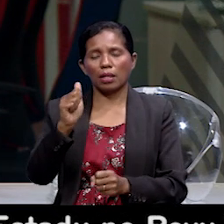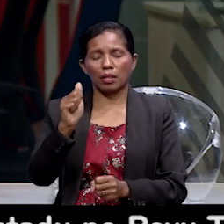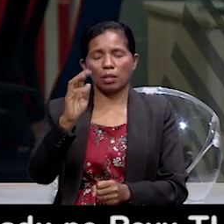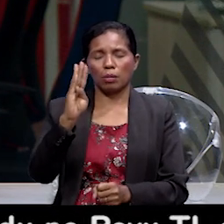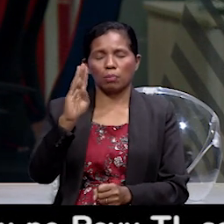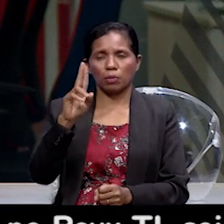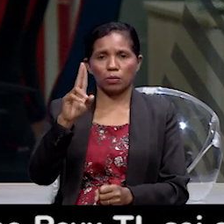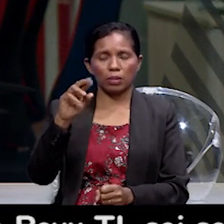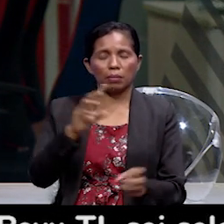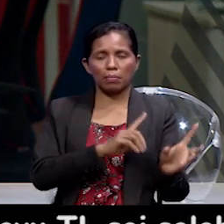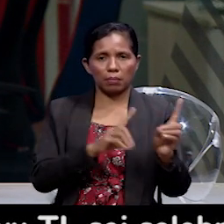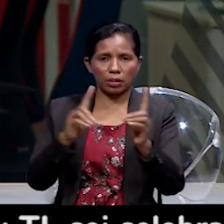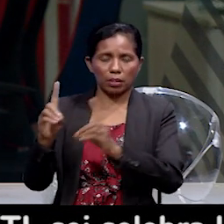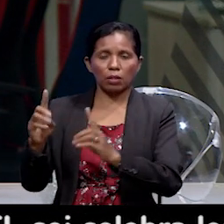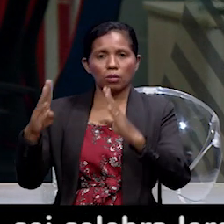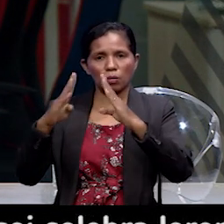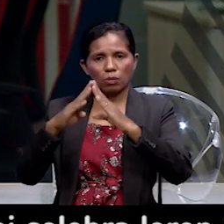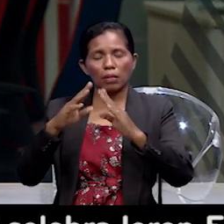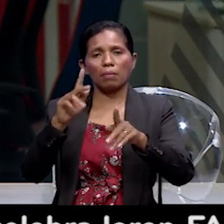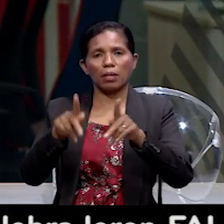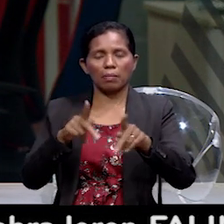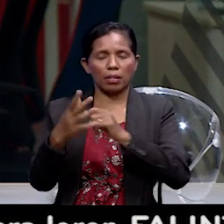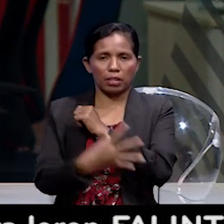uma Bitlike.